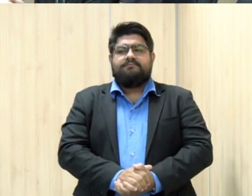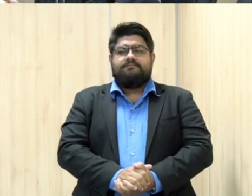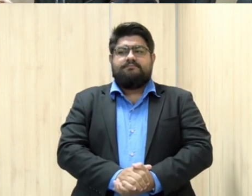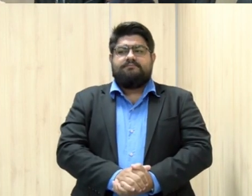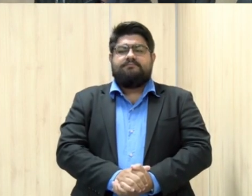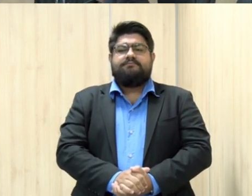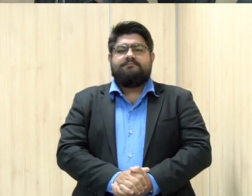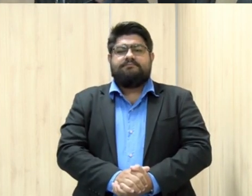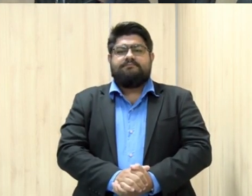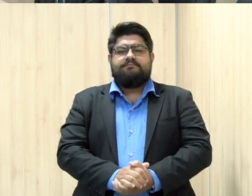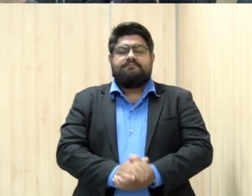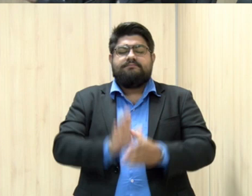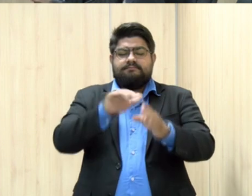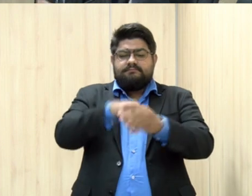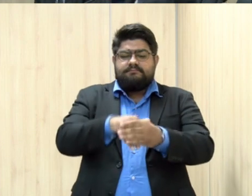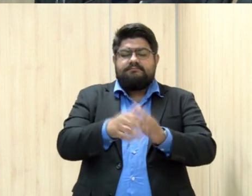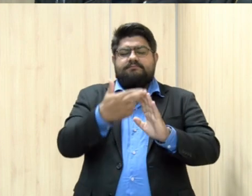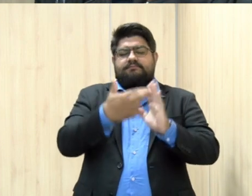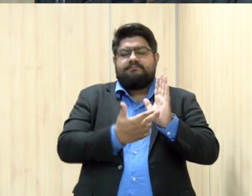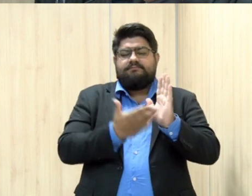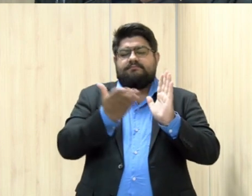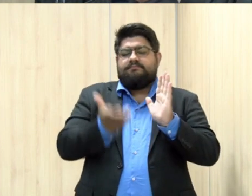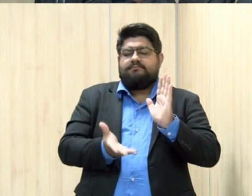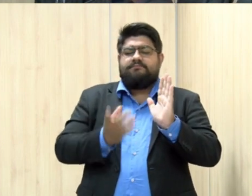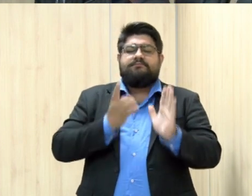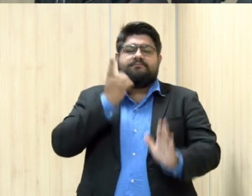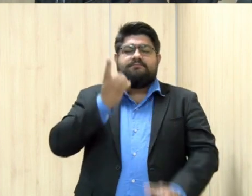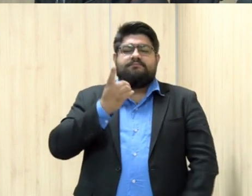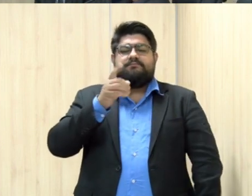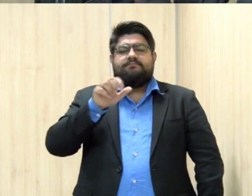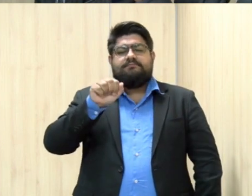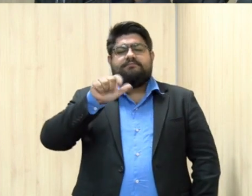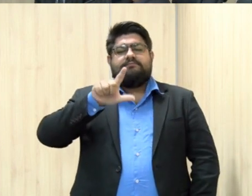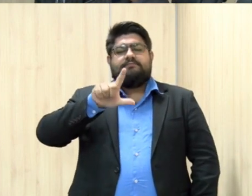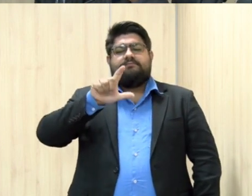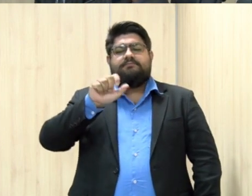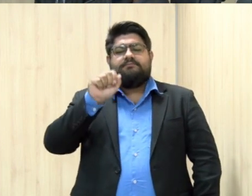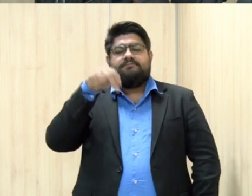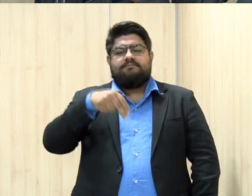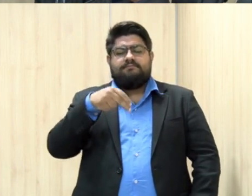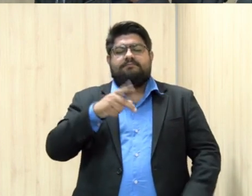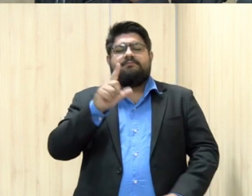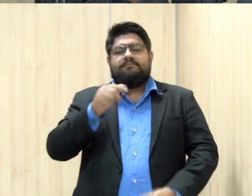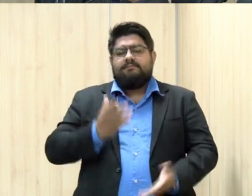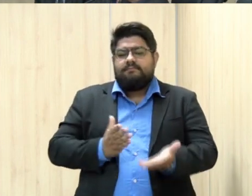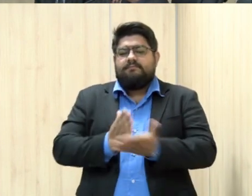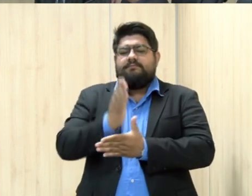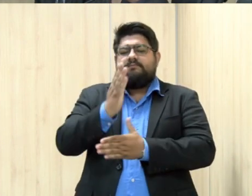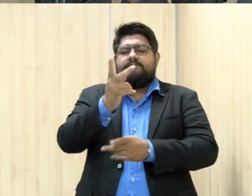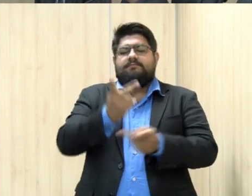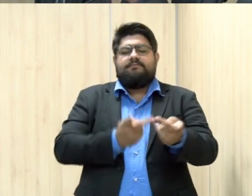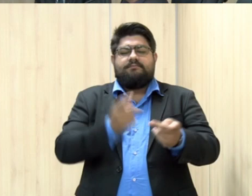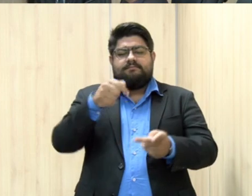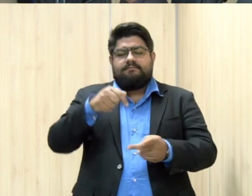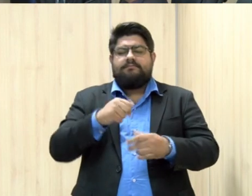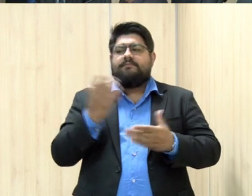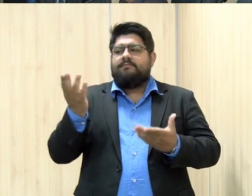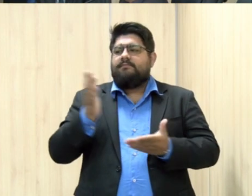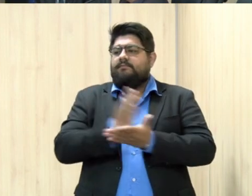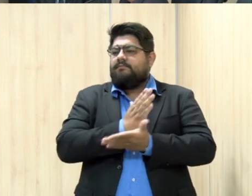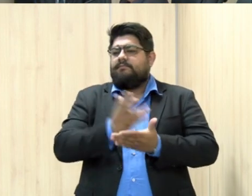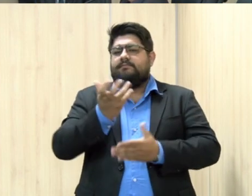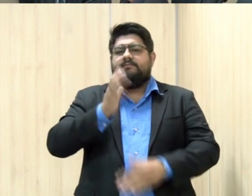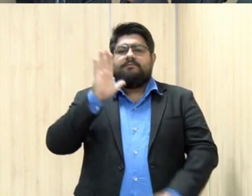o voto do eminente relator Deputado Alan Queiroz é pela aprovação da matéria alguém quer